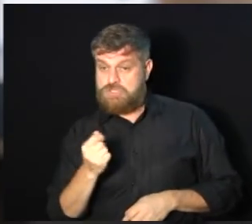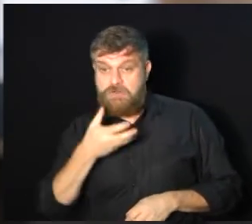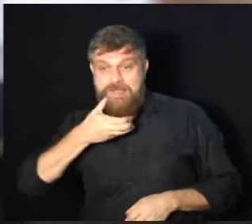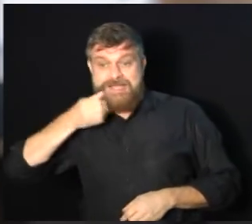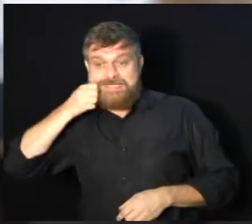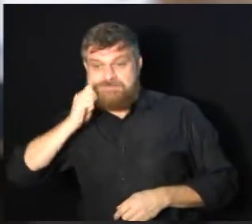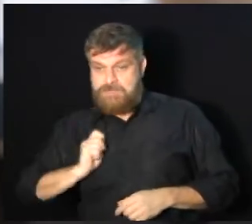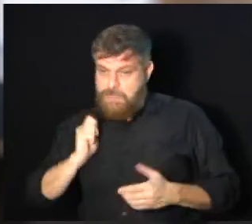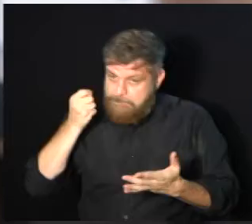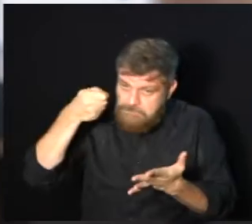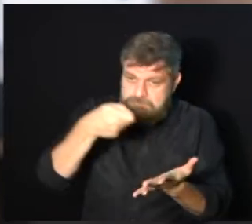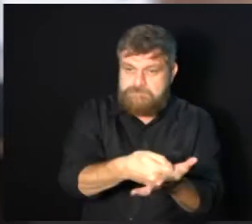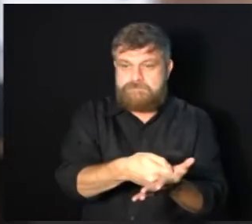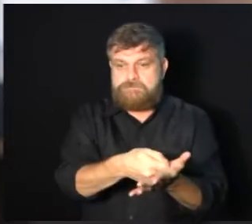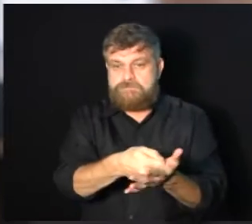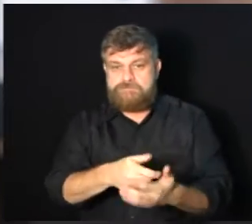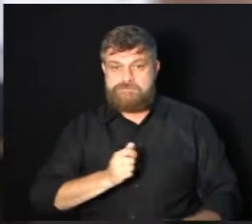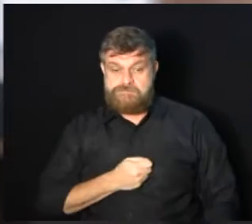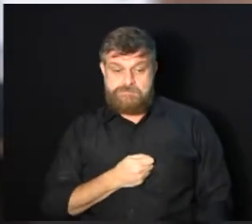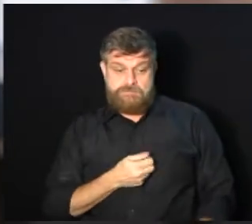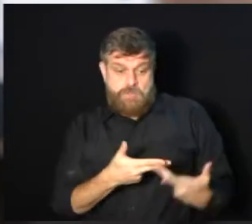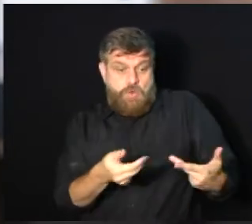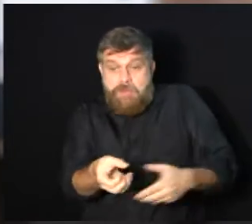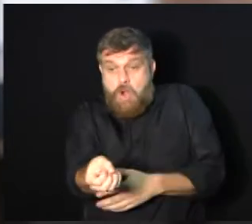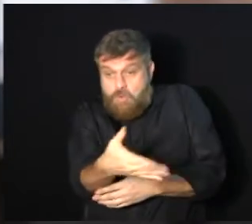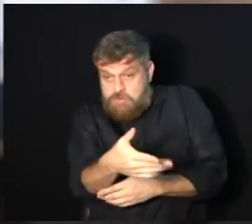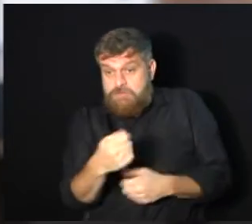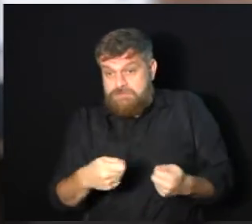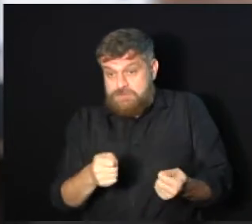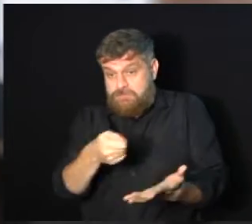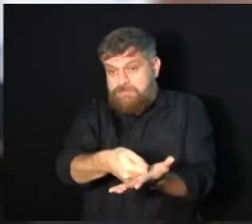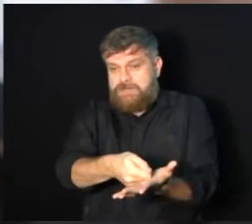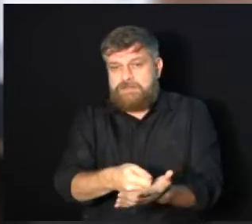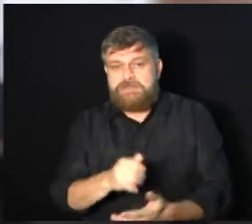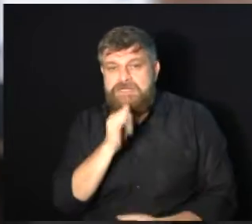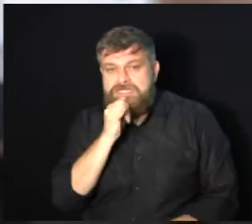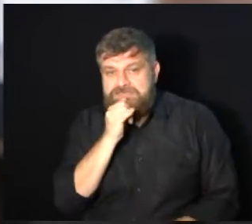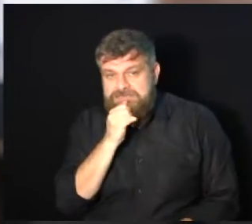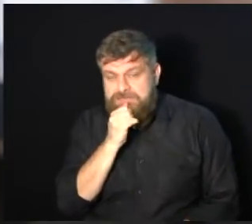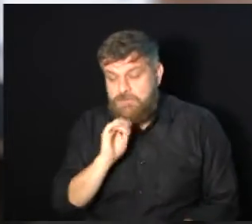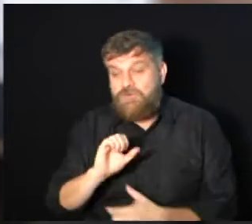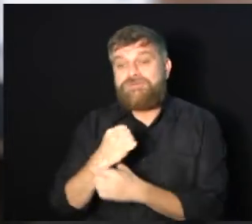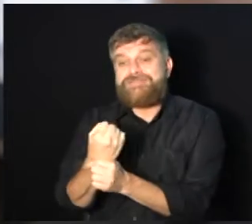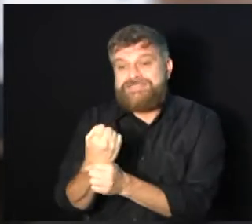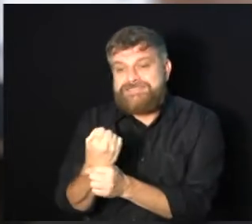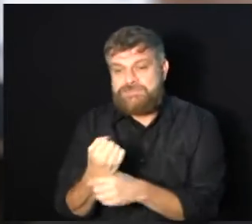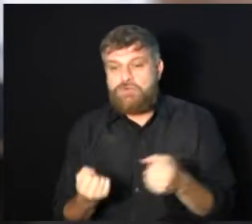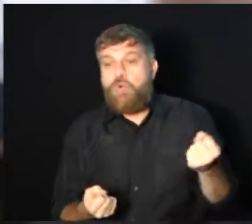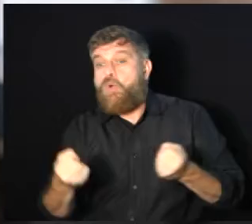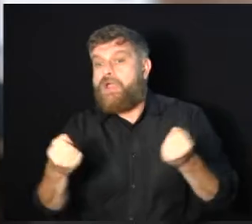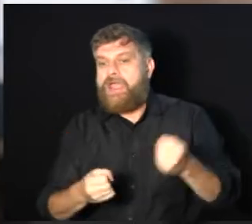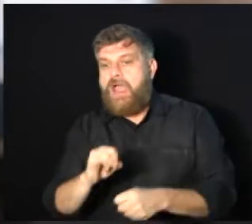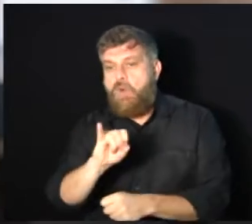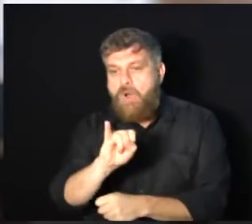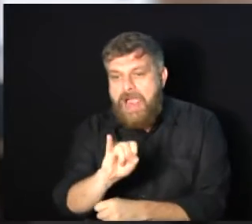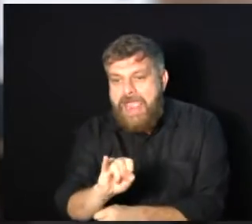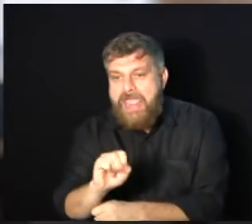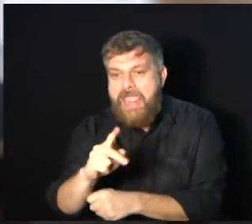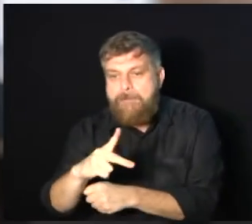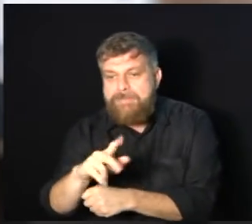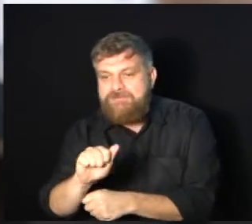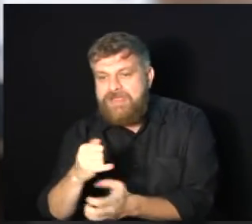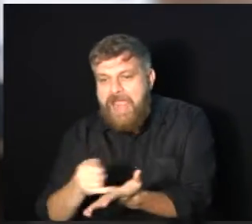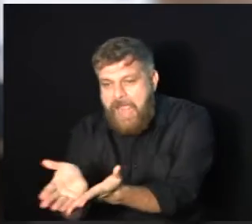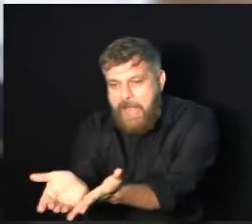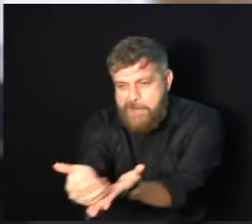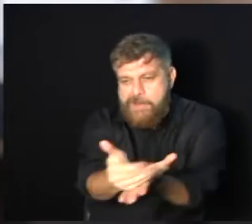determinado item novo que apareça. Por exemplo, o seguro do carro, o IPVA, alguma coisa nesse